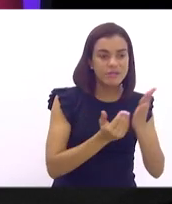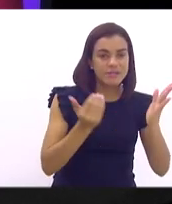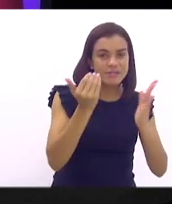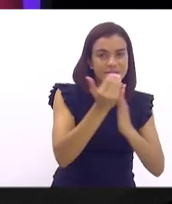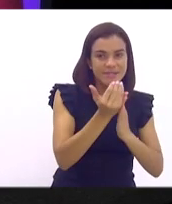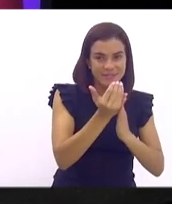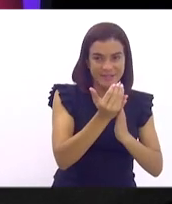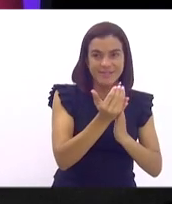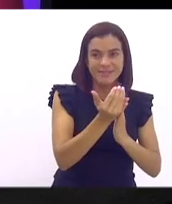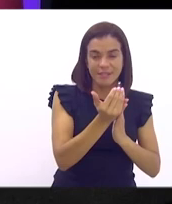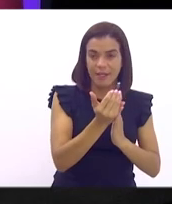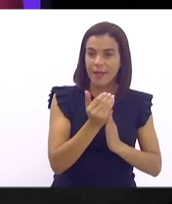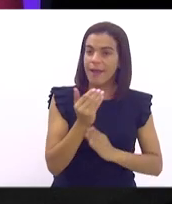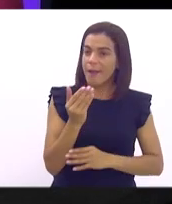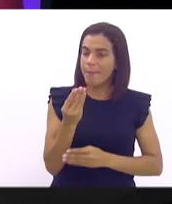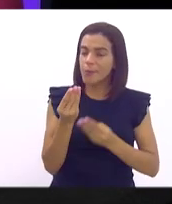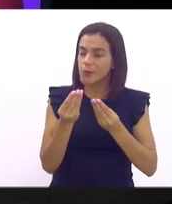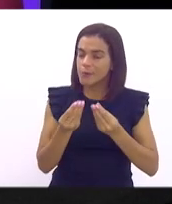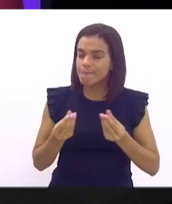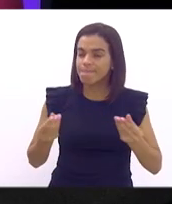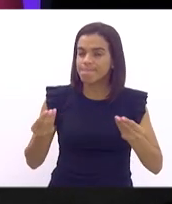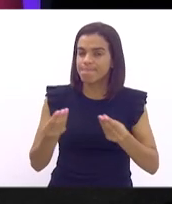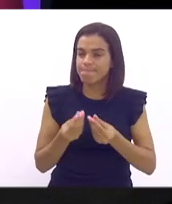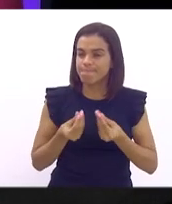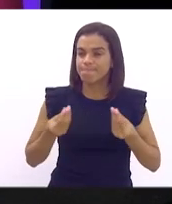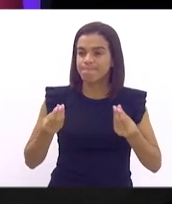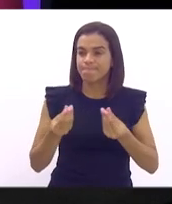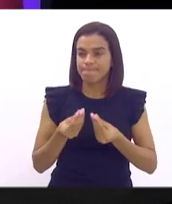exagerado, é muito delicado nos nossos atendimentos, né?